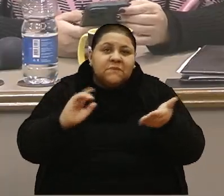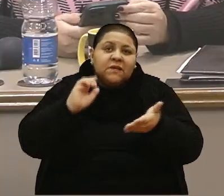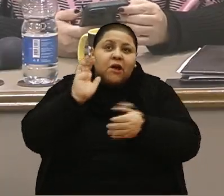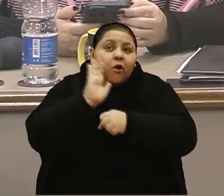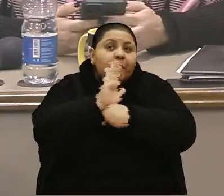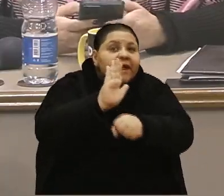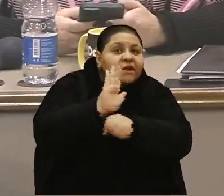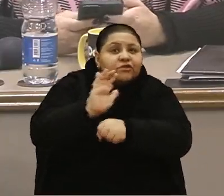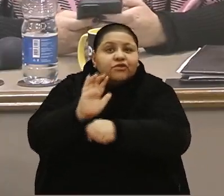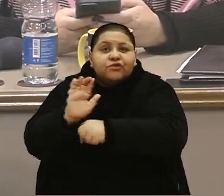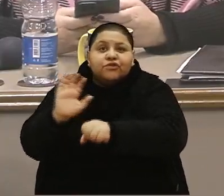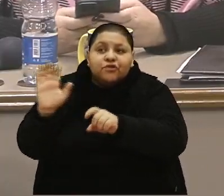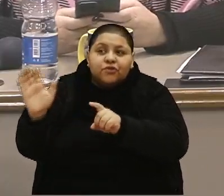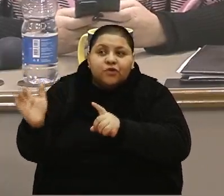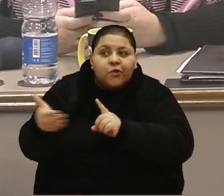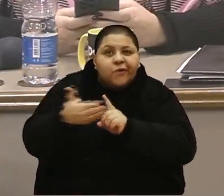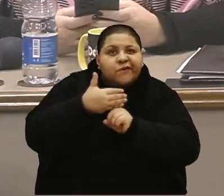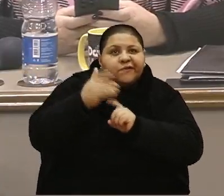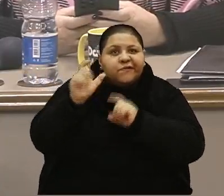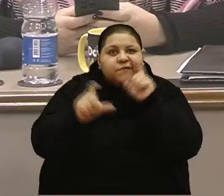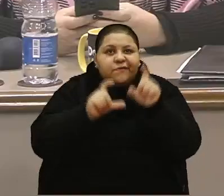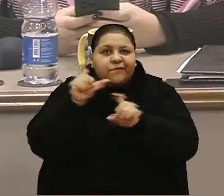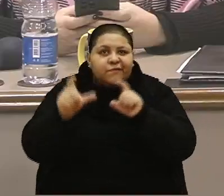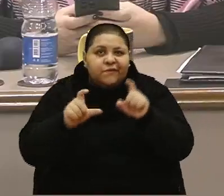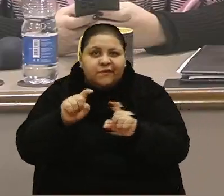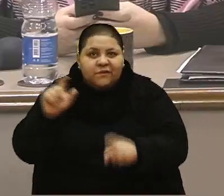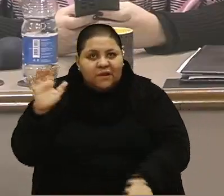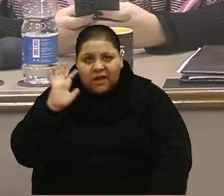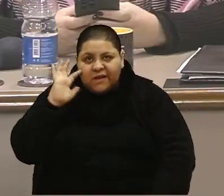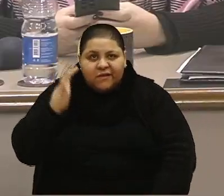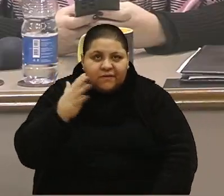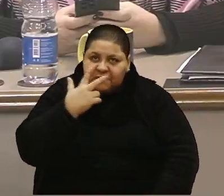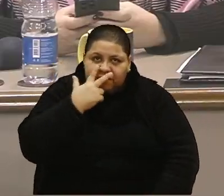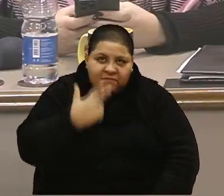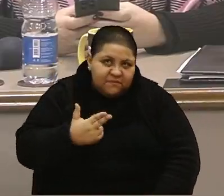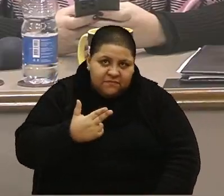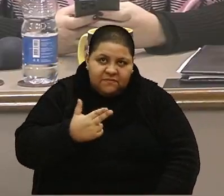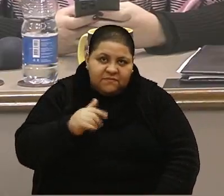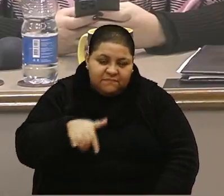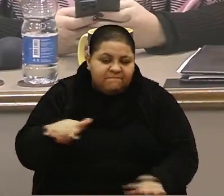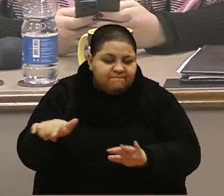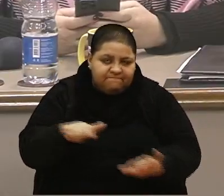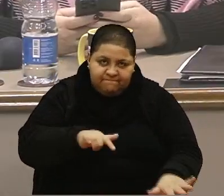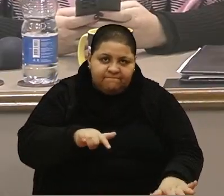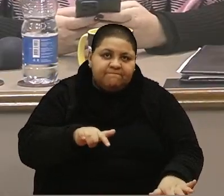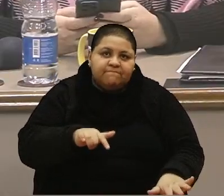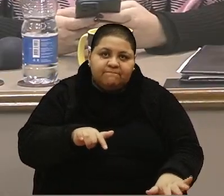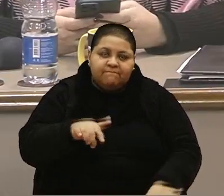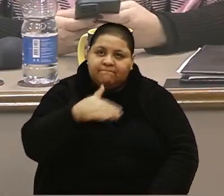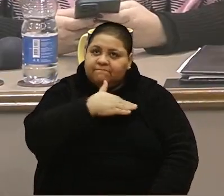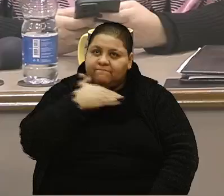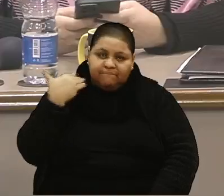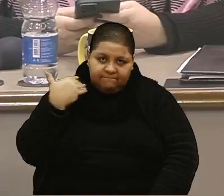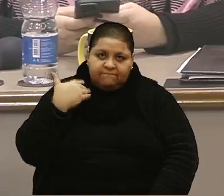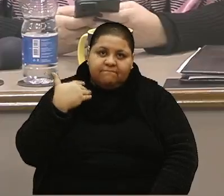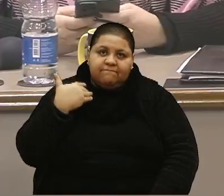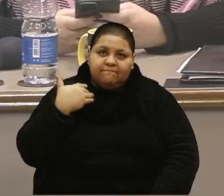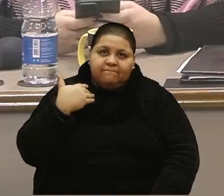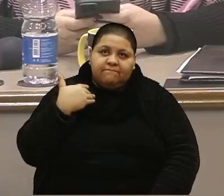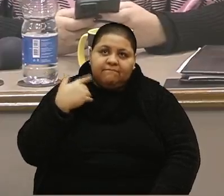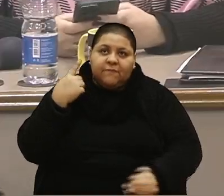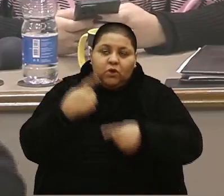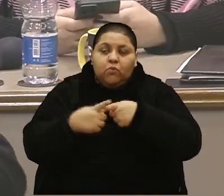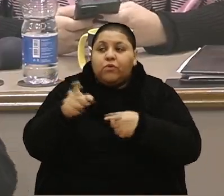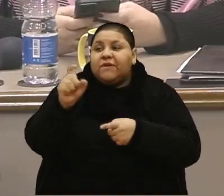de alguma forma no acolhimento dessas pessoas aí, para que não ocorram fatos como ocorreu nessa semana aí do falecimento, da morte, por conta